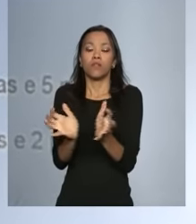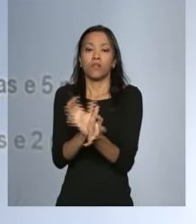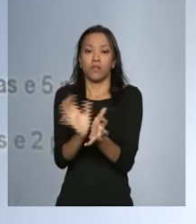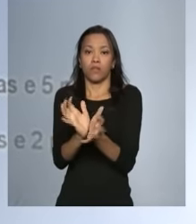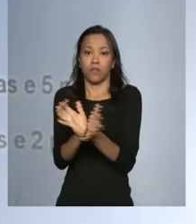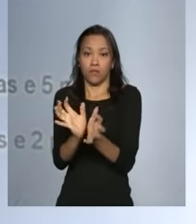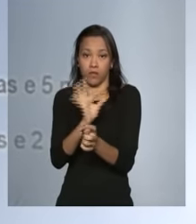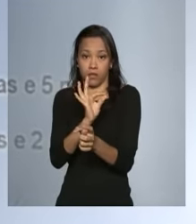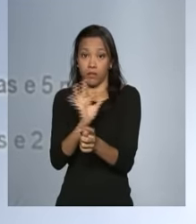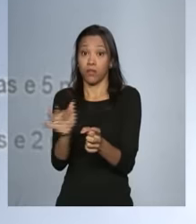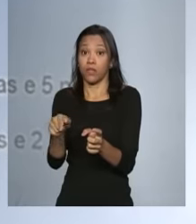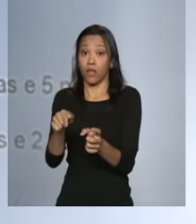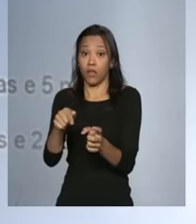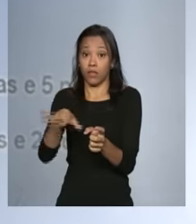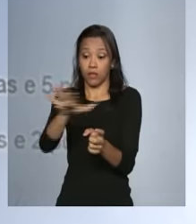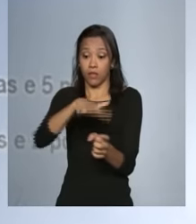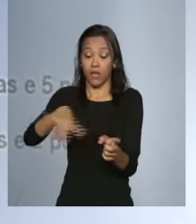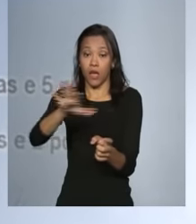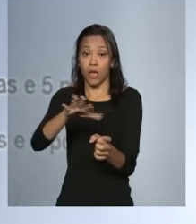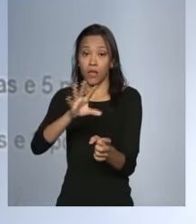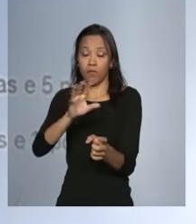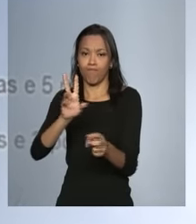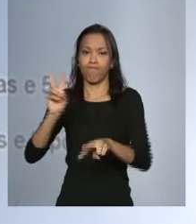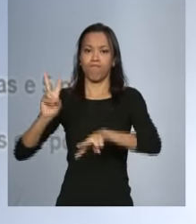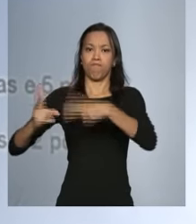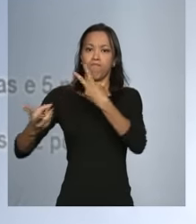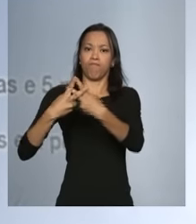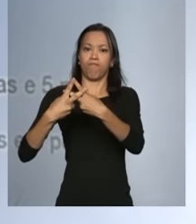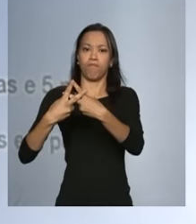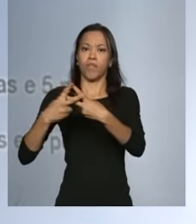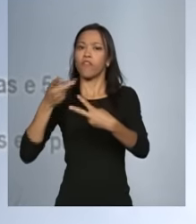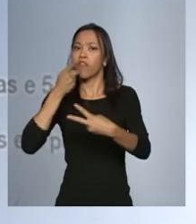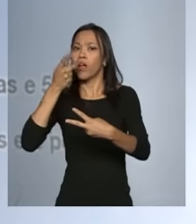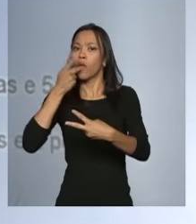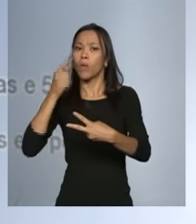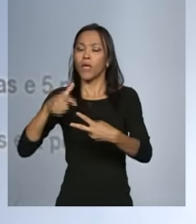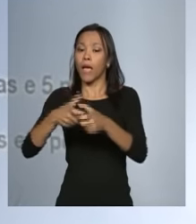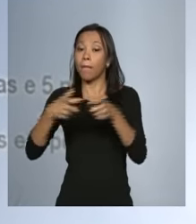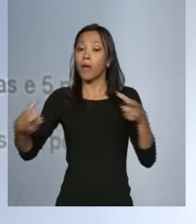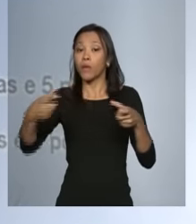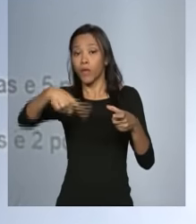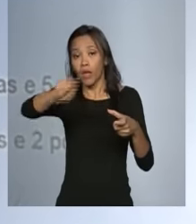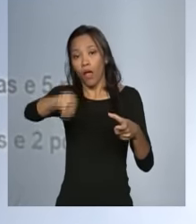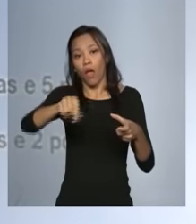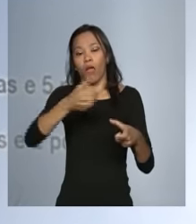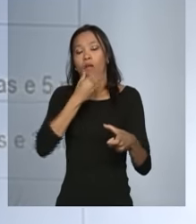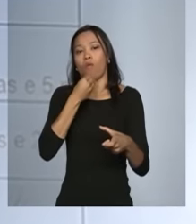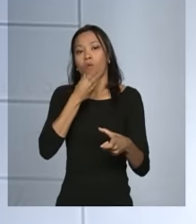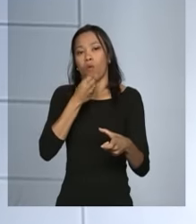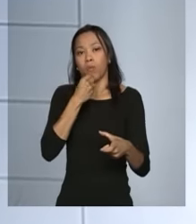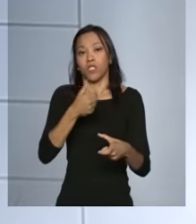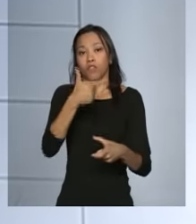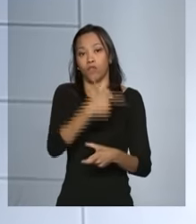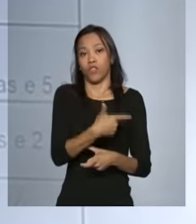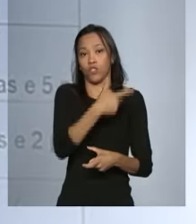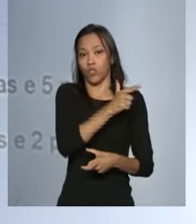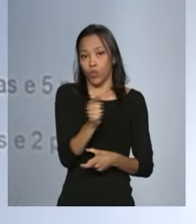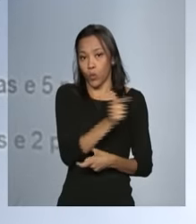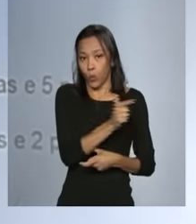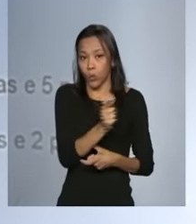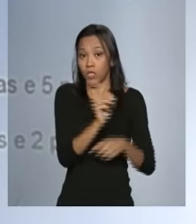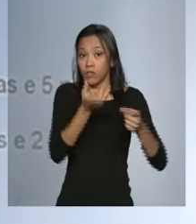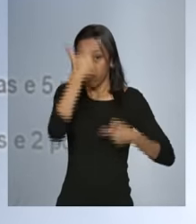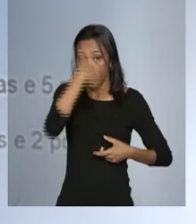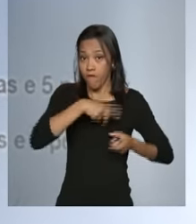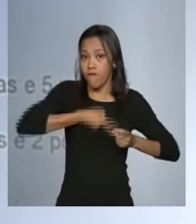presos razão de tráfico de pessoas perfil dos presos em sua maior parte homens e 22 por tráfico internacional